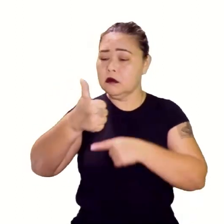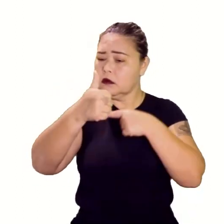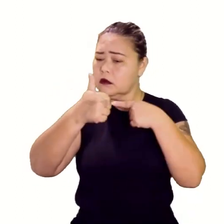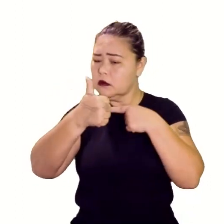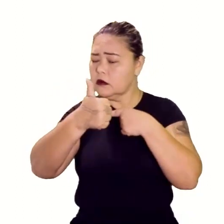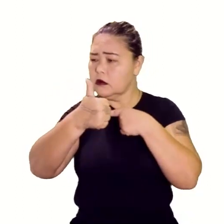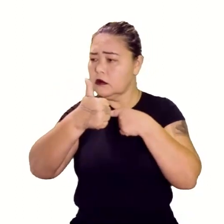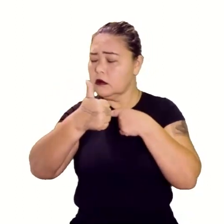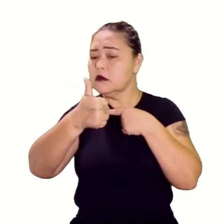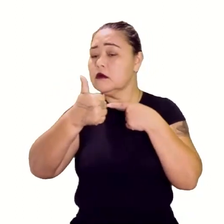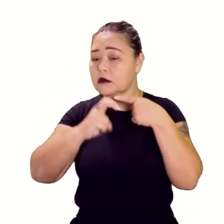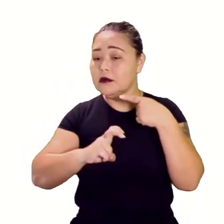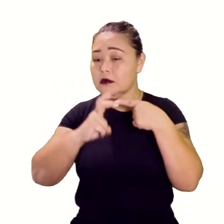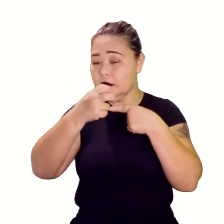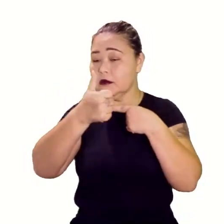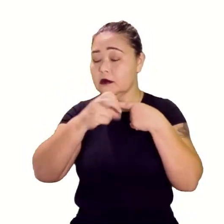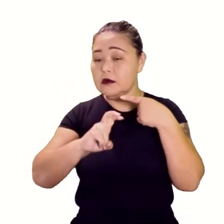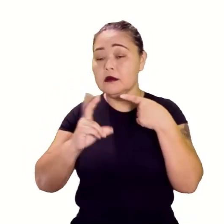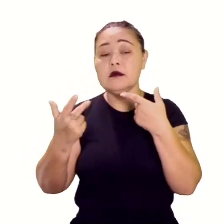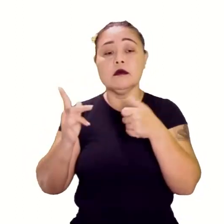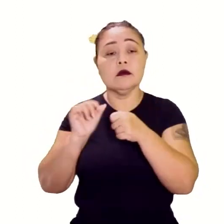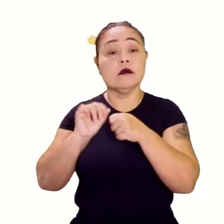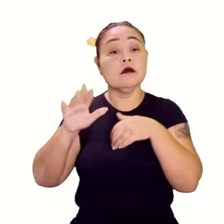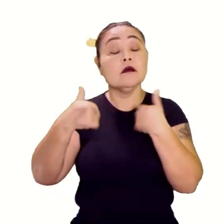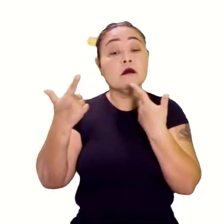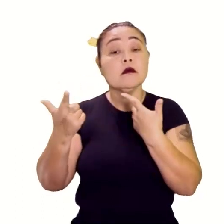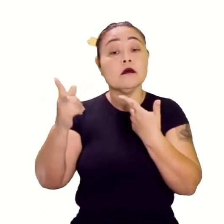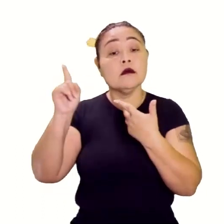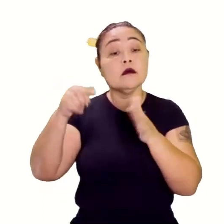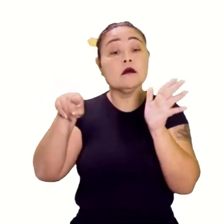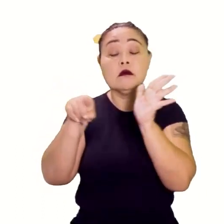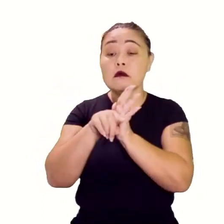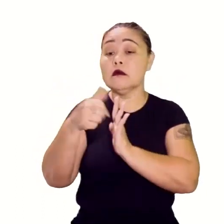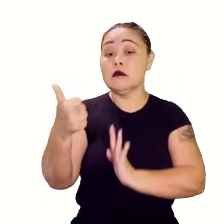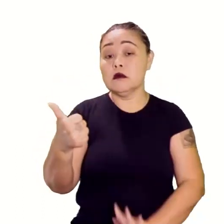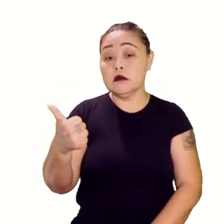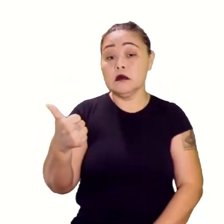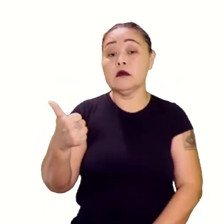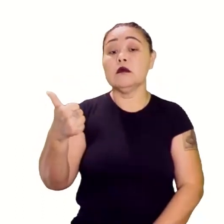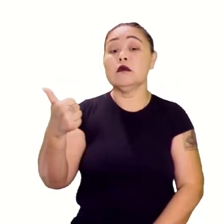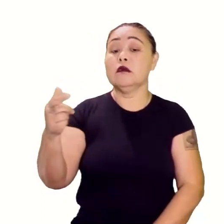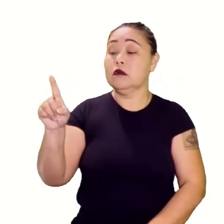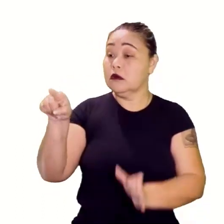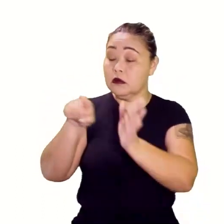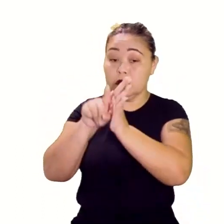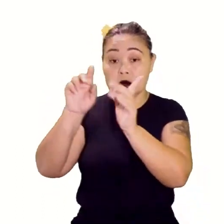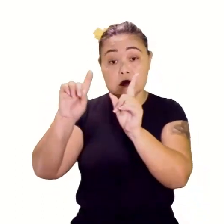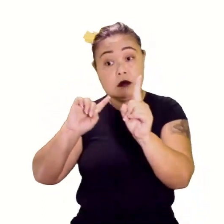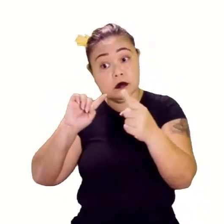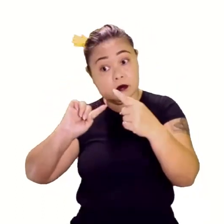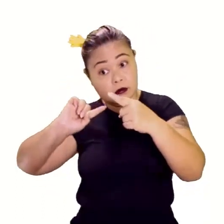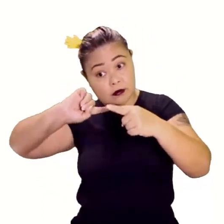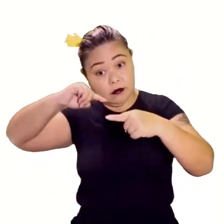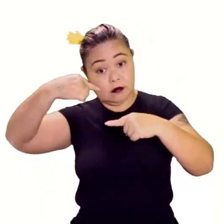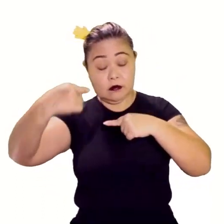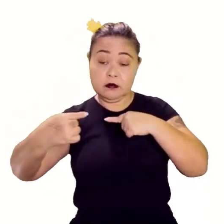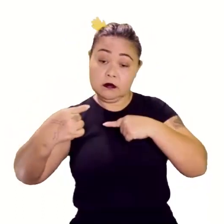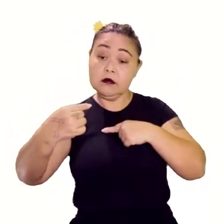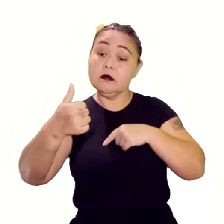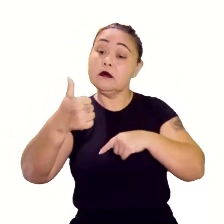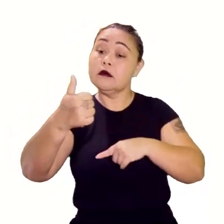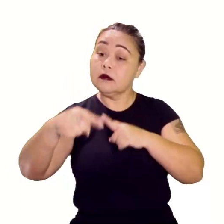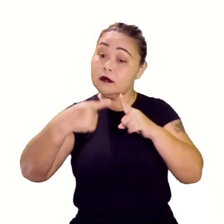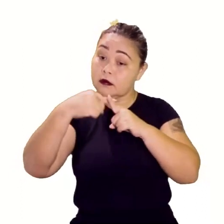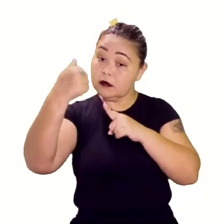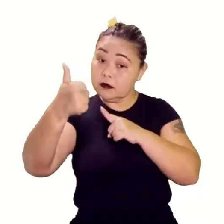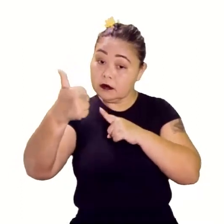1/5, né? O 1/5 é que combinava com -2. Se é -1, do mesmo jeito aqui eu vou colocar o -1, vai ficar 1 aqui